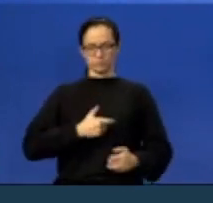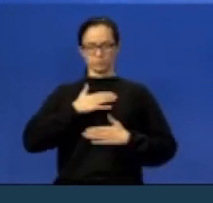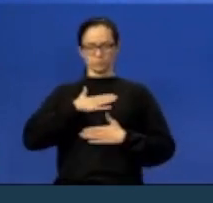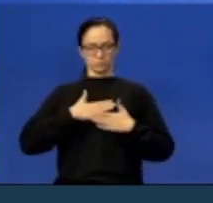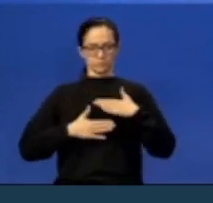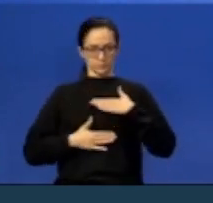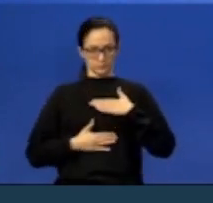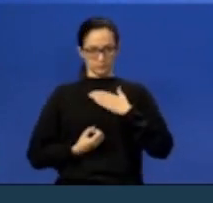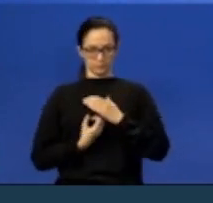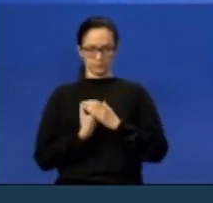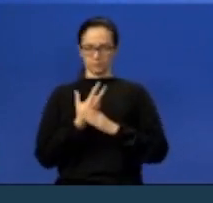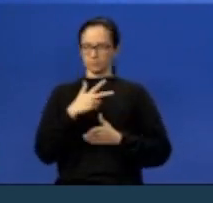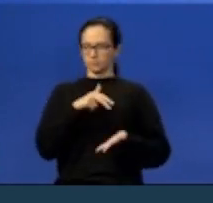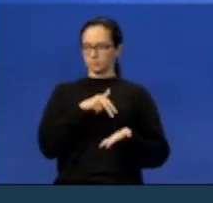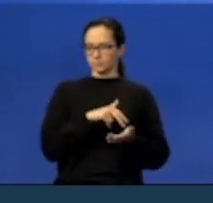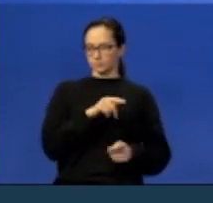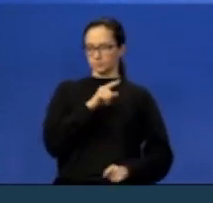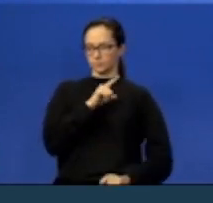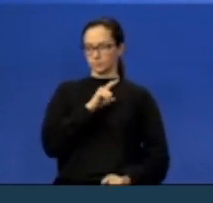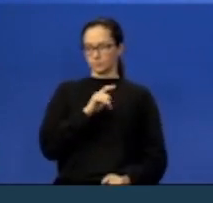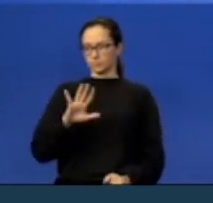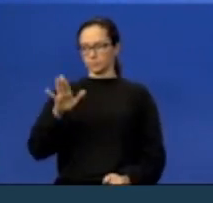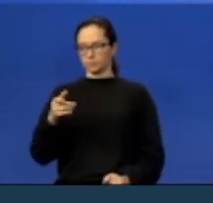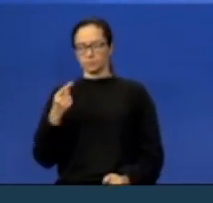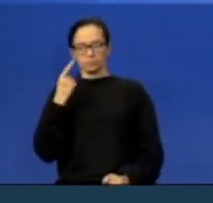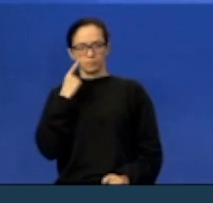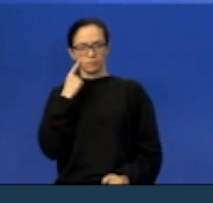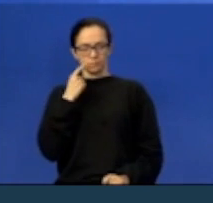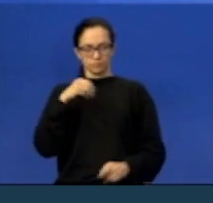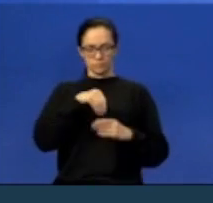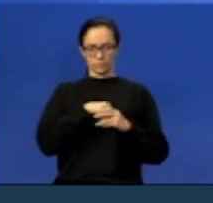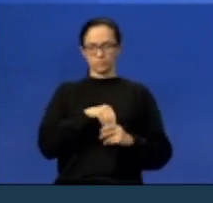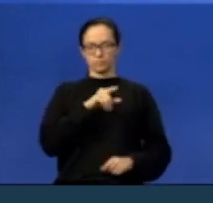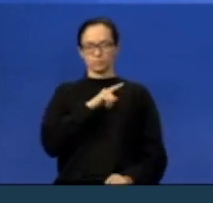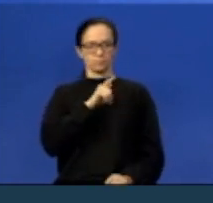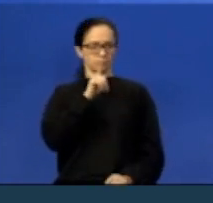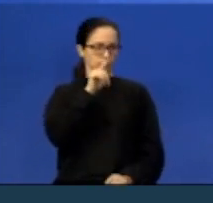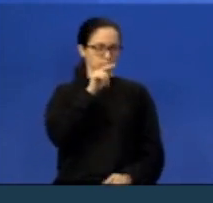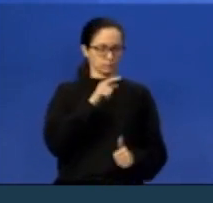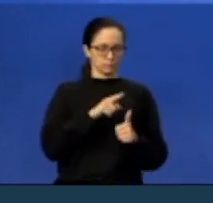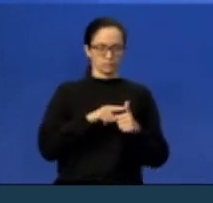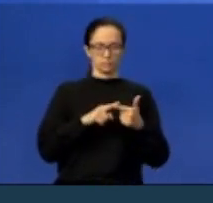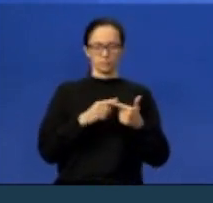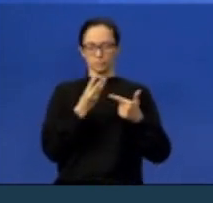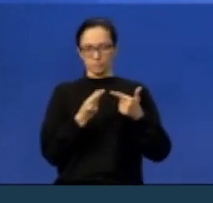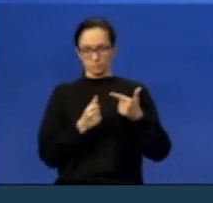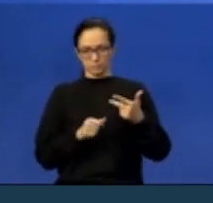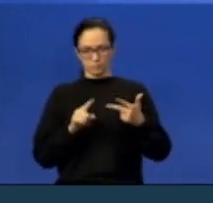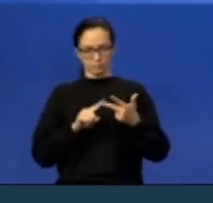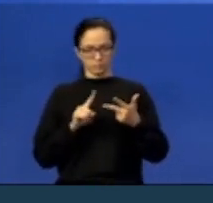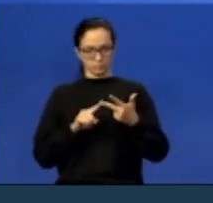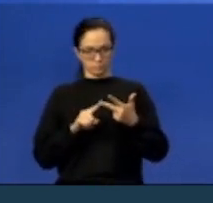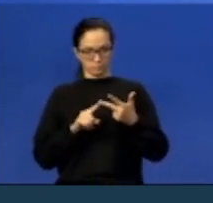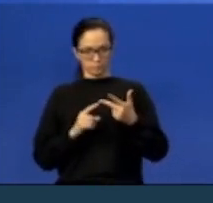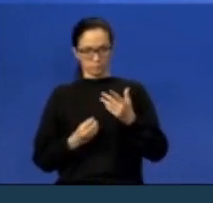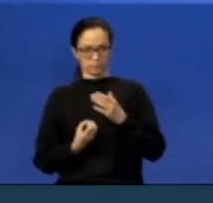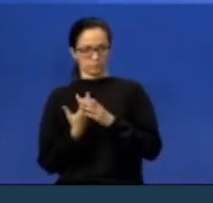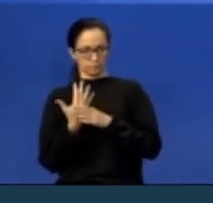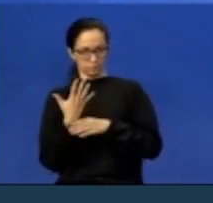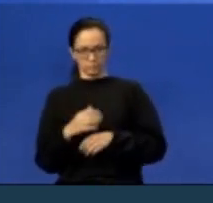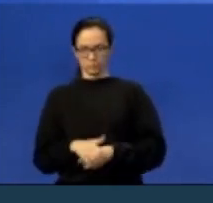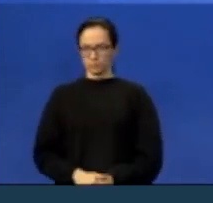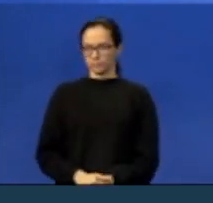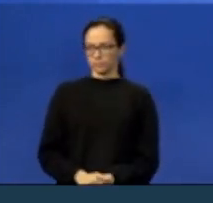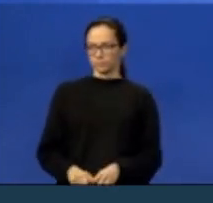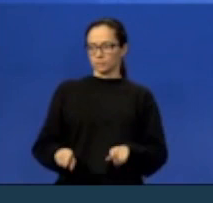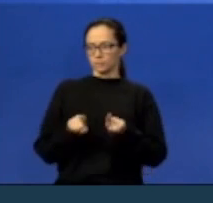tem. O sistema ósseo ele é formado principalmente por água, por matriz orgânica e por matriz inorgânica. Além disso,